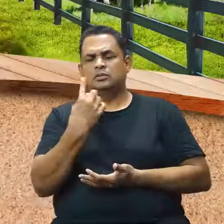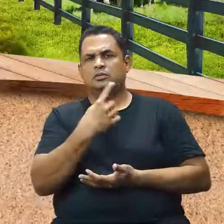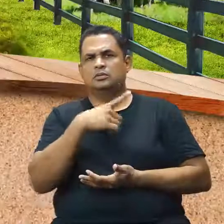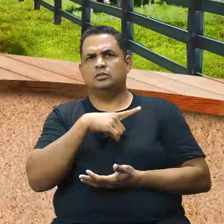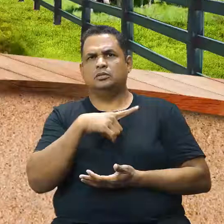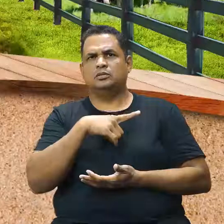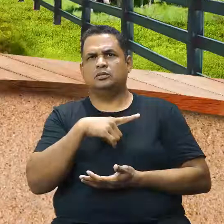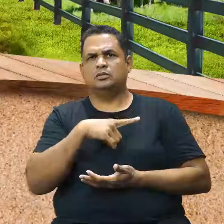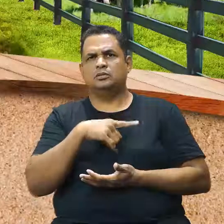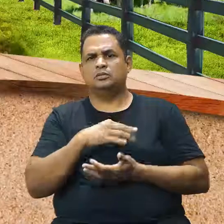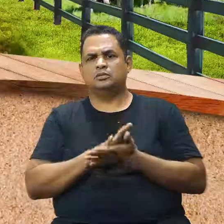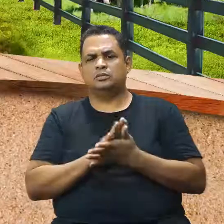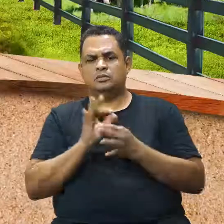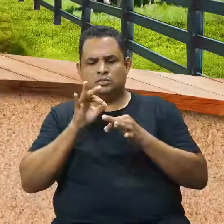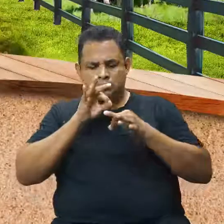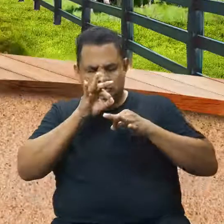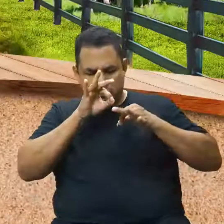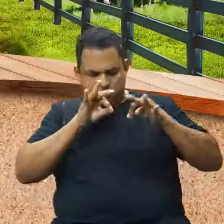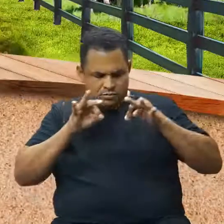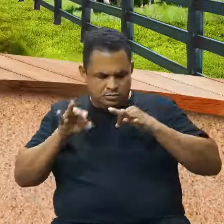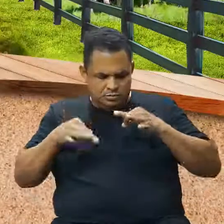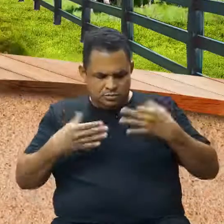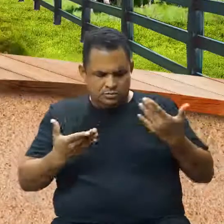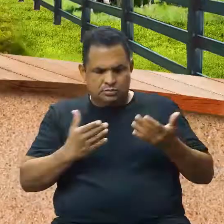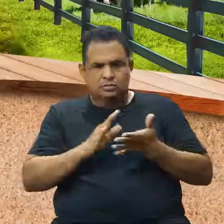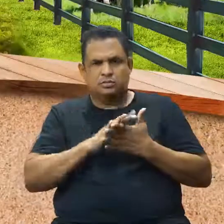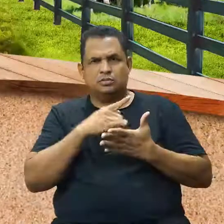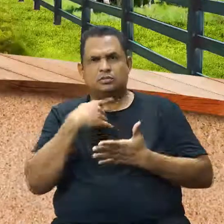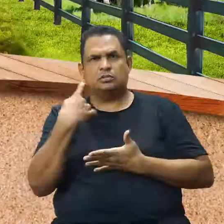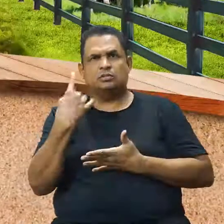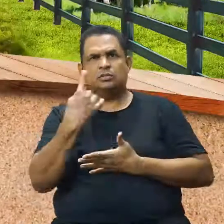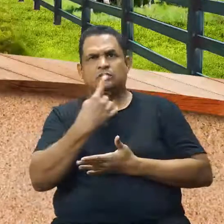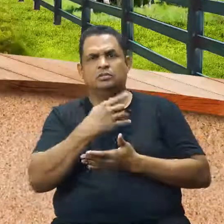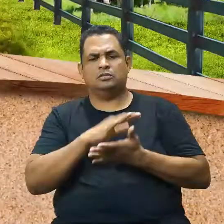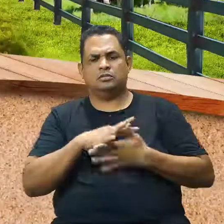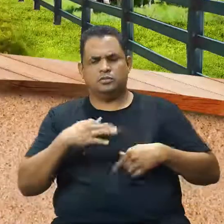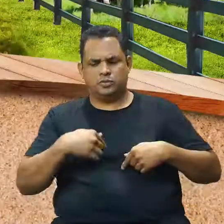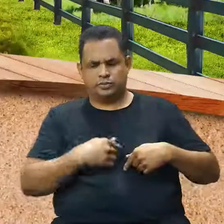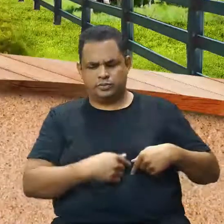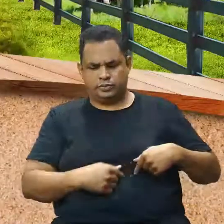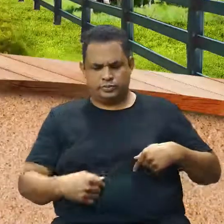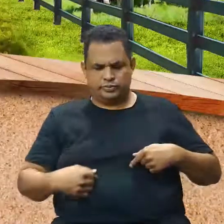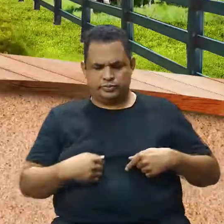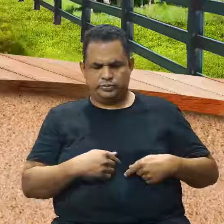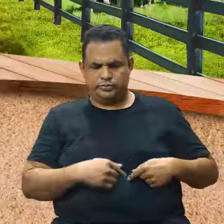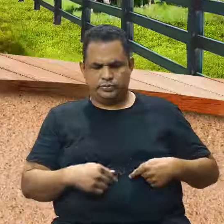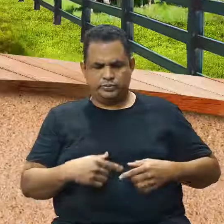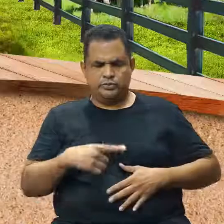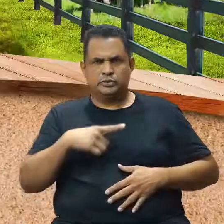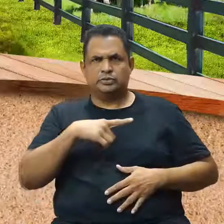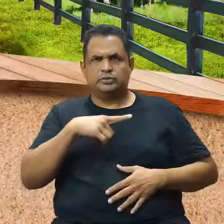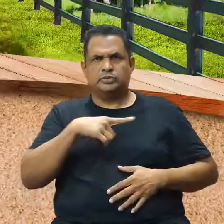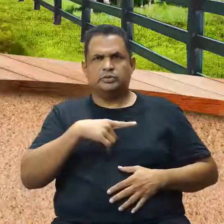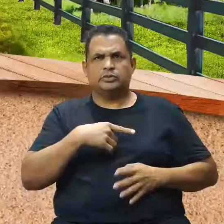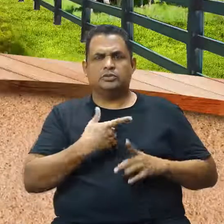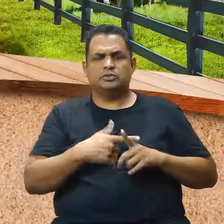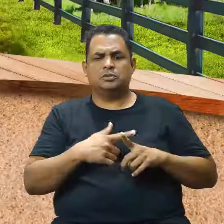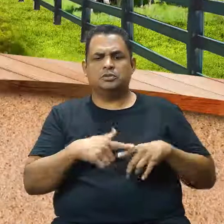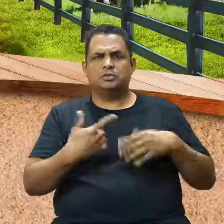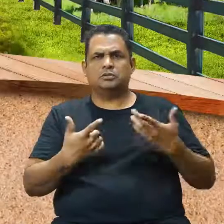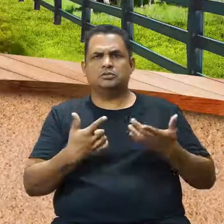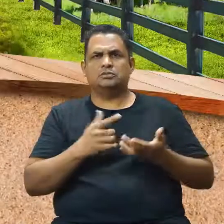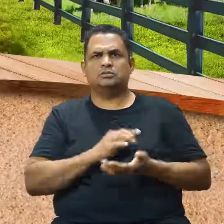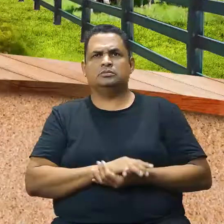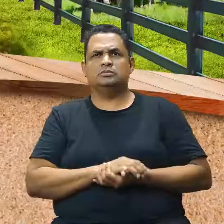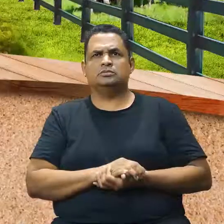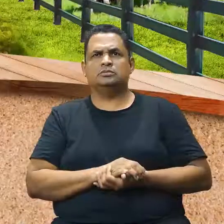temos micro-organismos, né? A nossa flora intestinal que nos prejudica. Mas a gente não